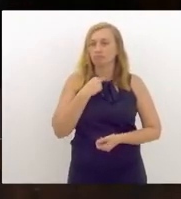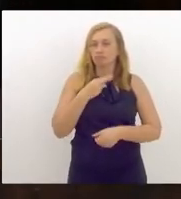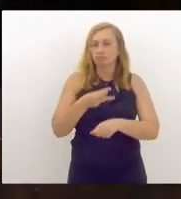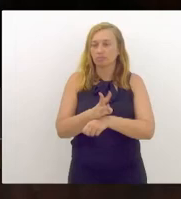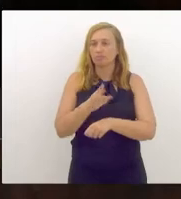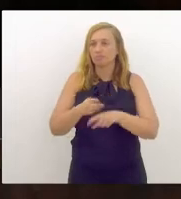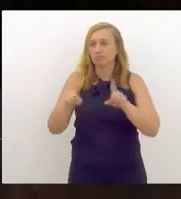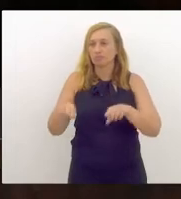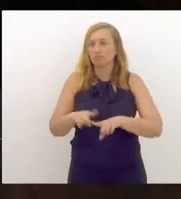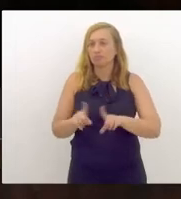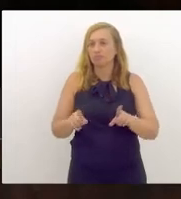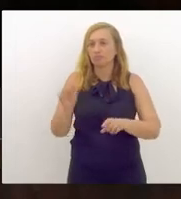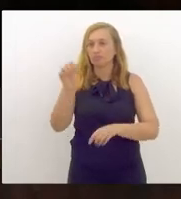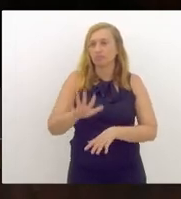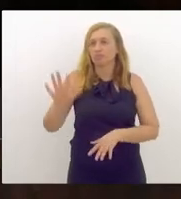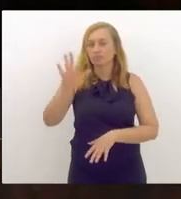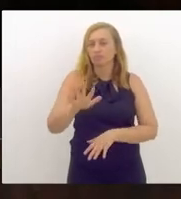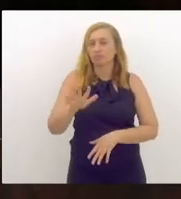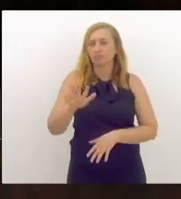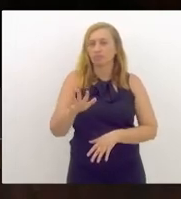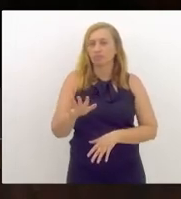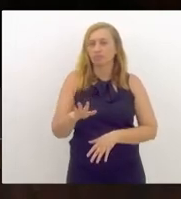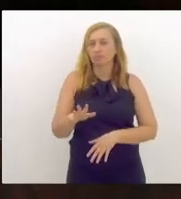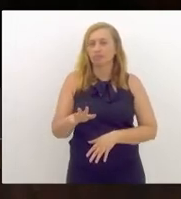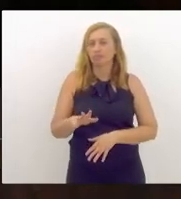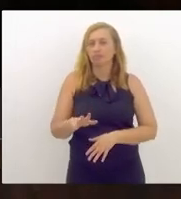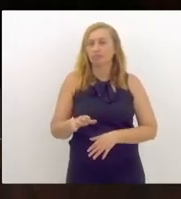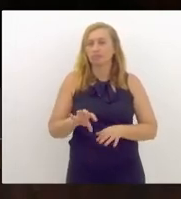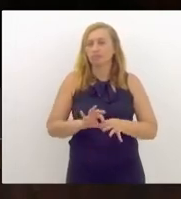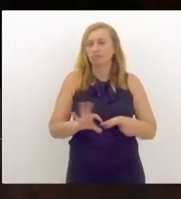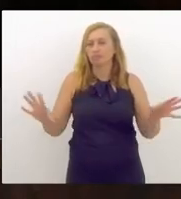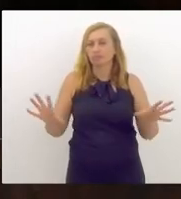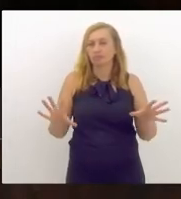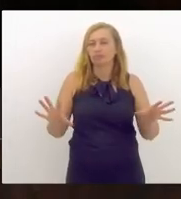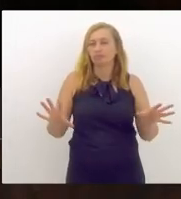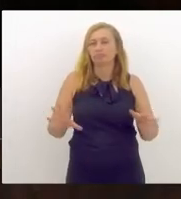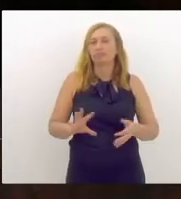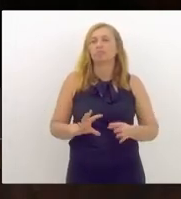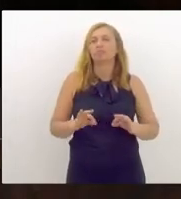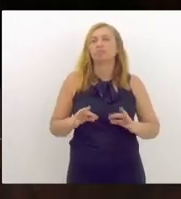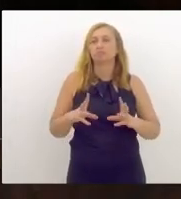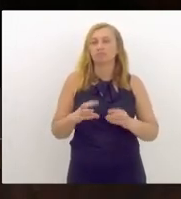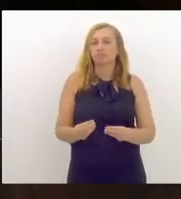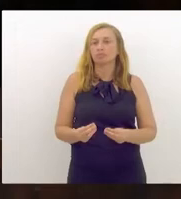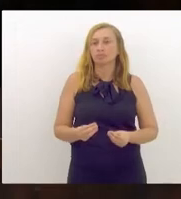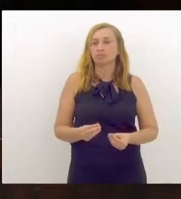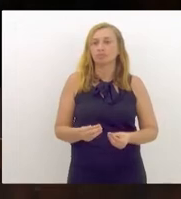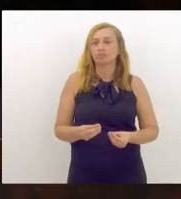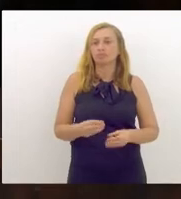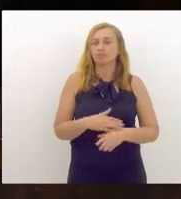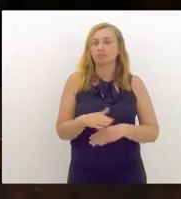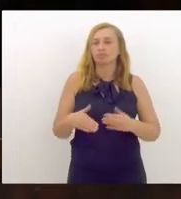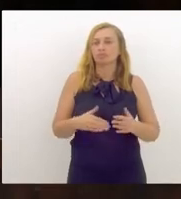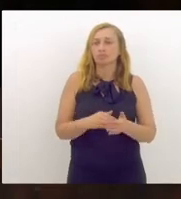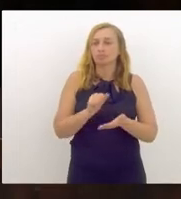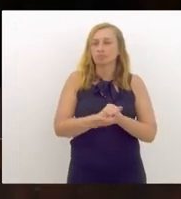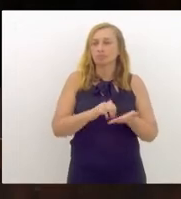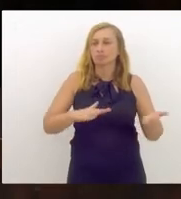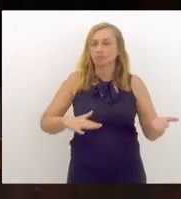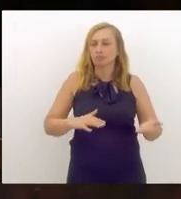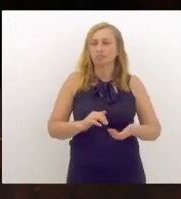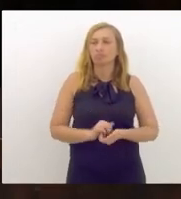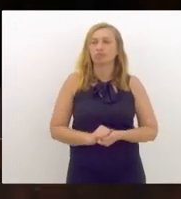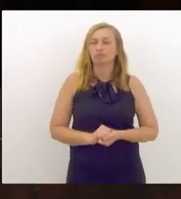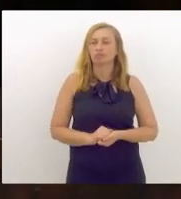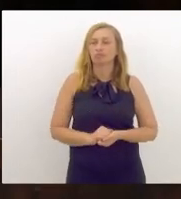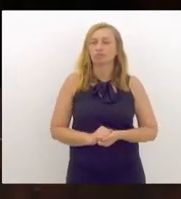mas de maneira geral a terceirização nesse país está está liberada tá liberada em todas as atividades fins